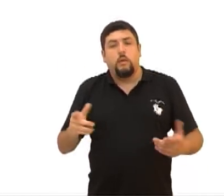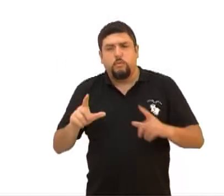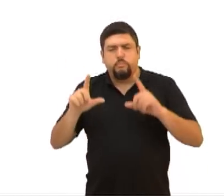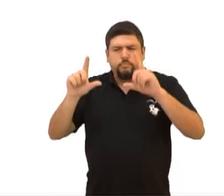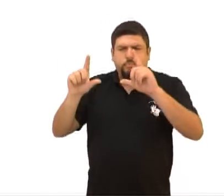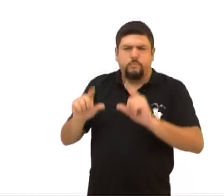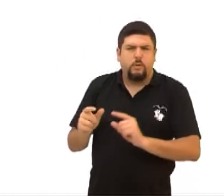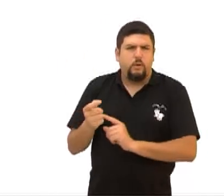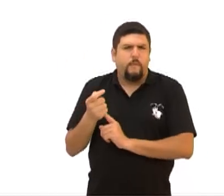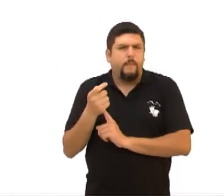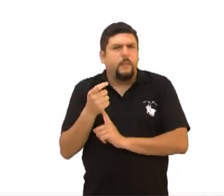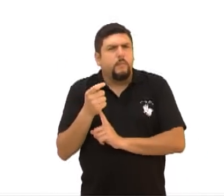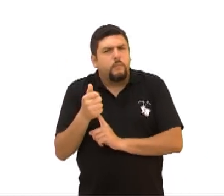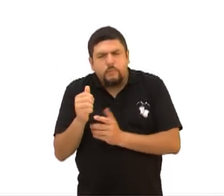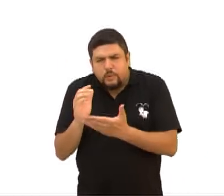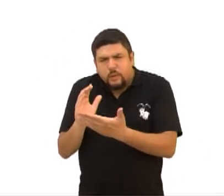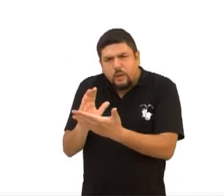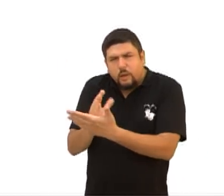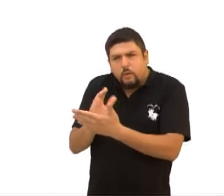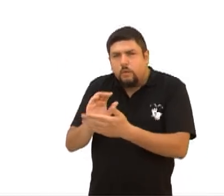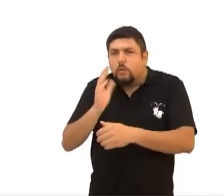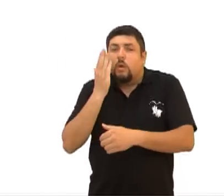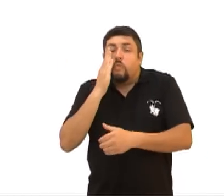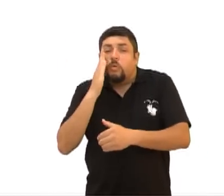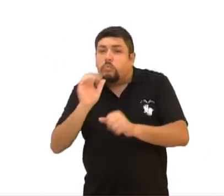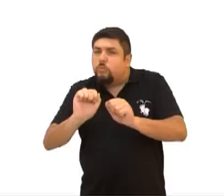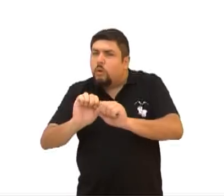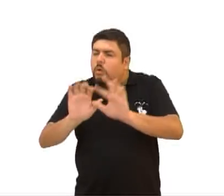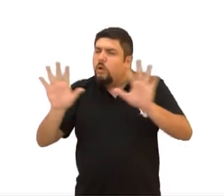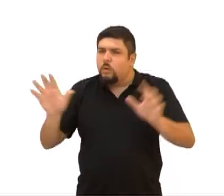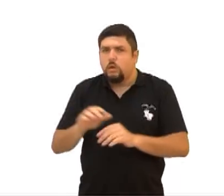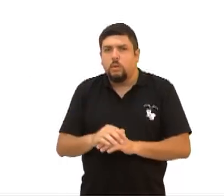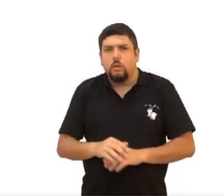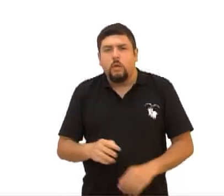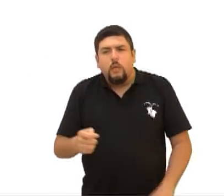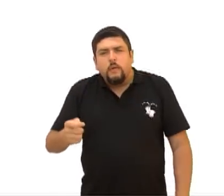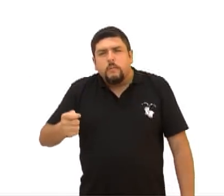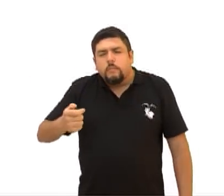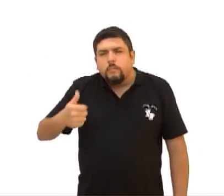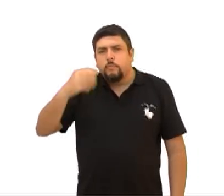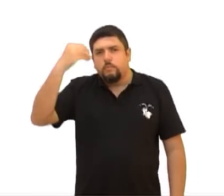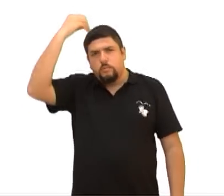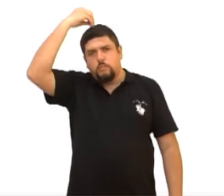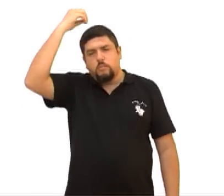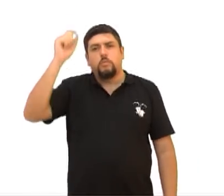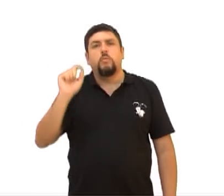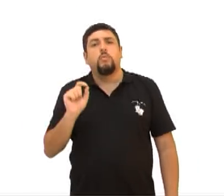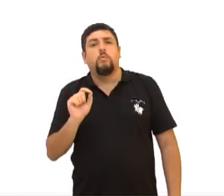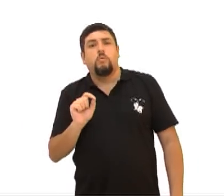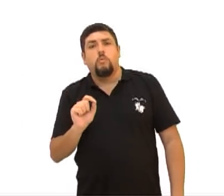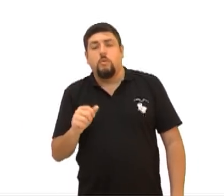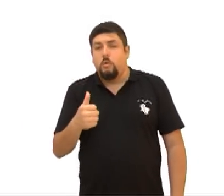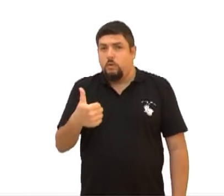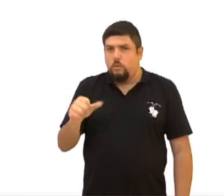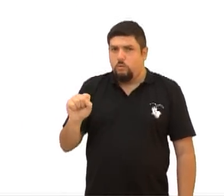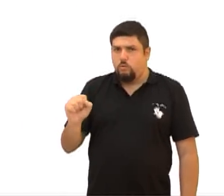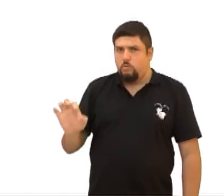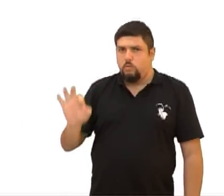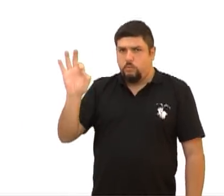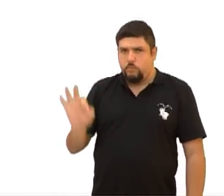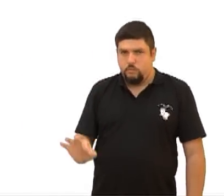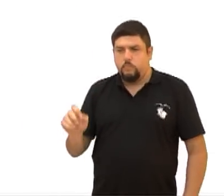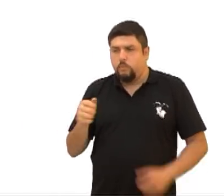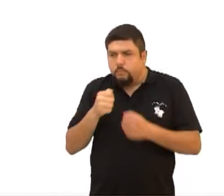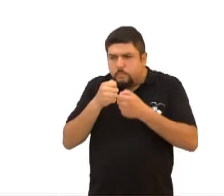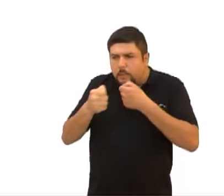culpa, tá? Um tom aqui azul mais clarinho, né? Pouca culpa, né? Cerca de 18% dos